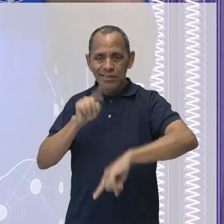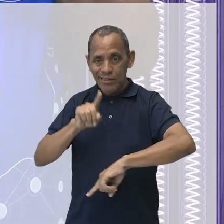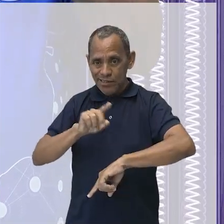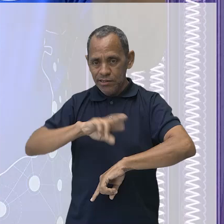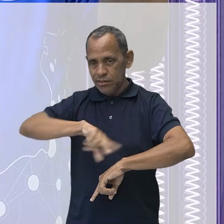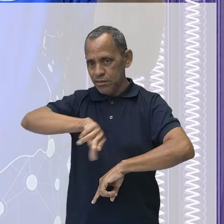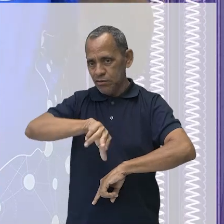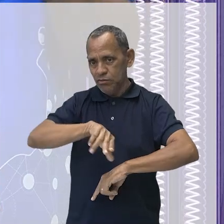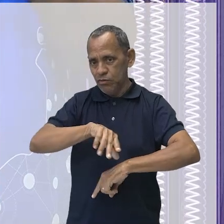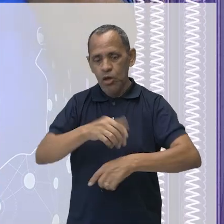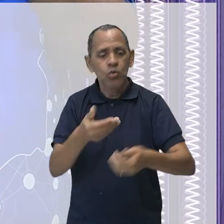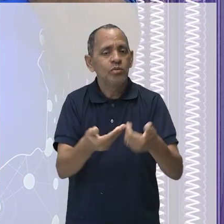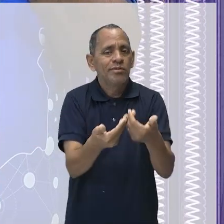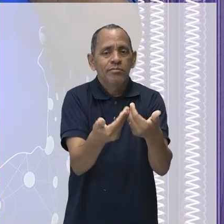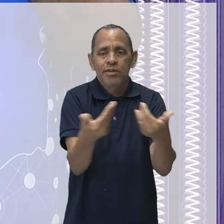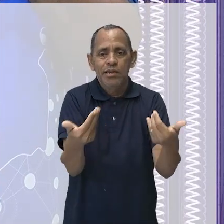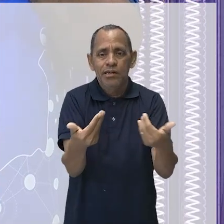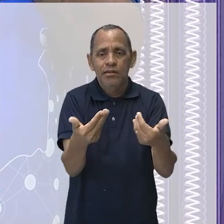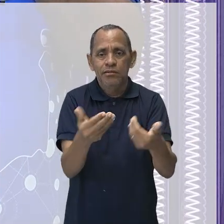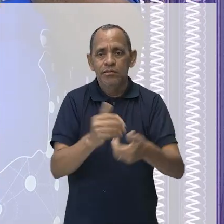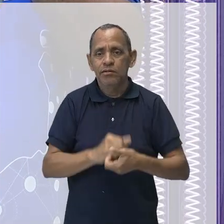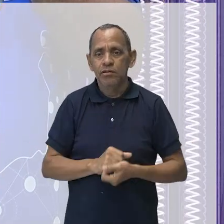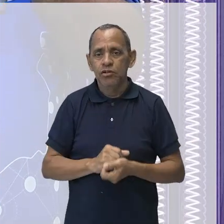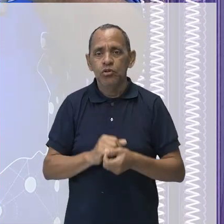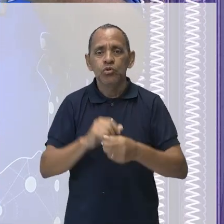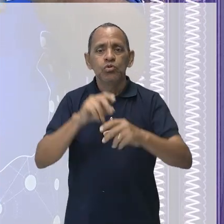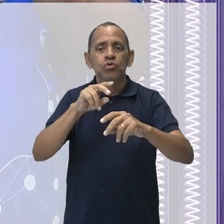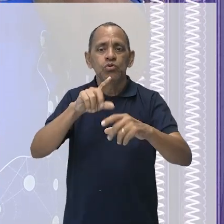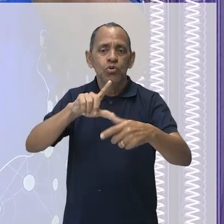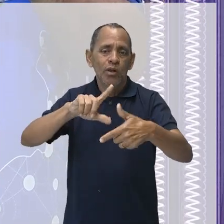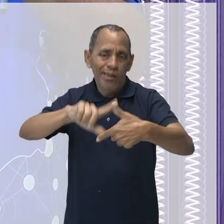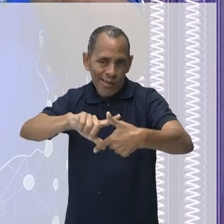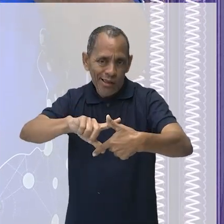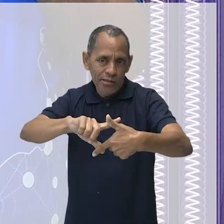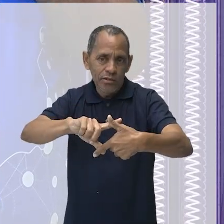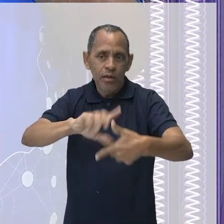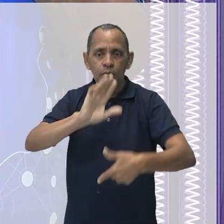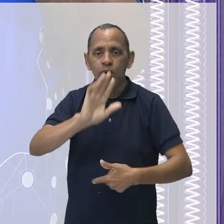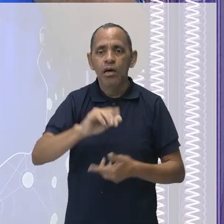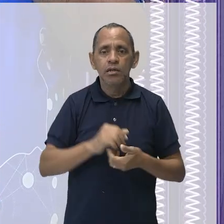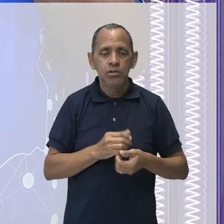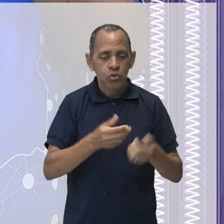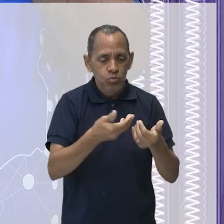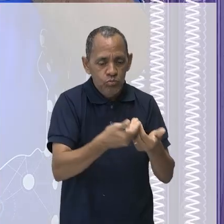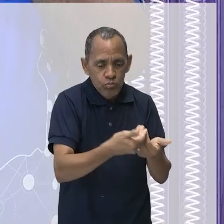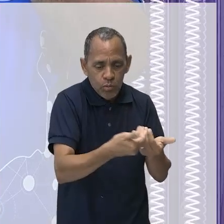algo separado, isolado, mas sim uma parte